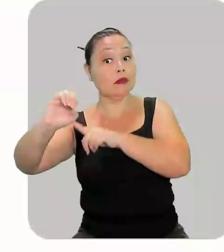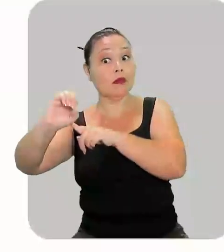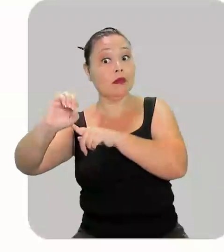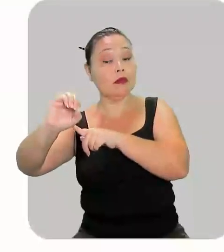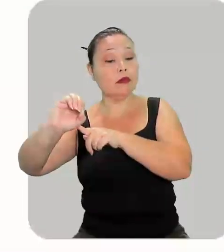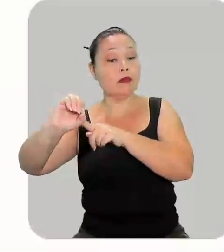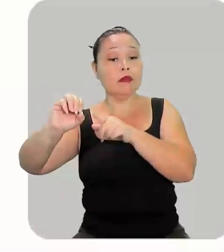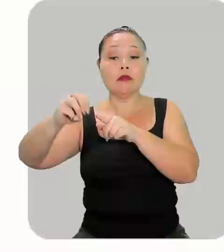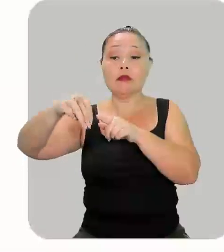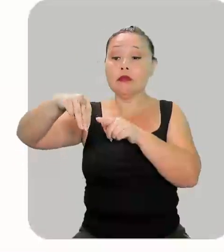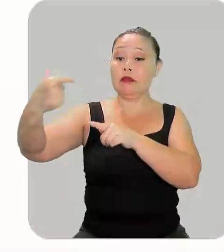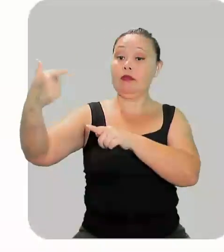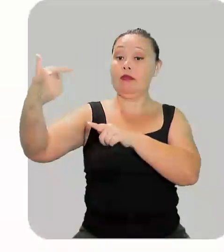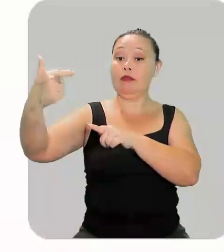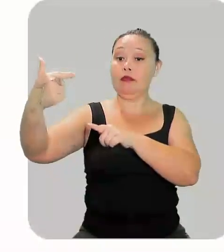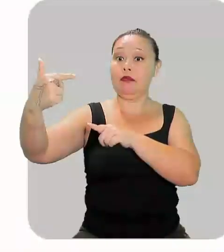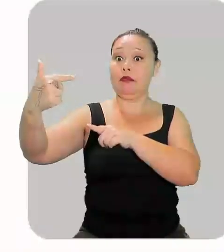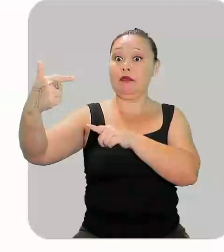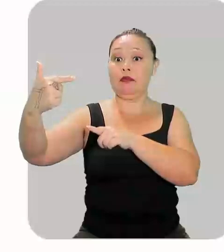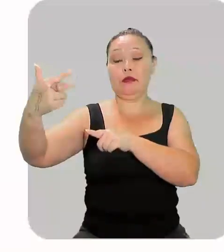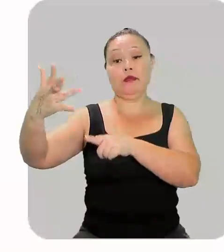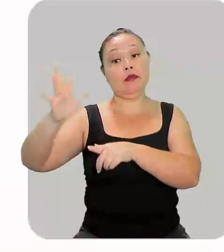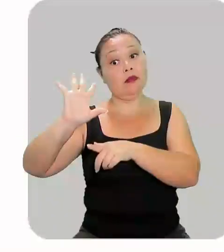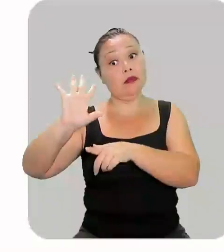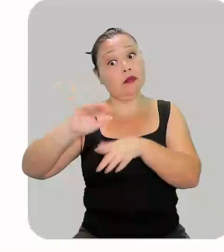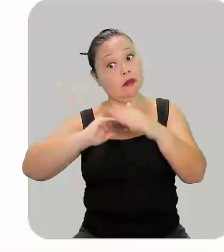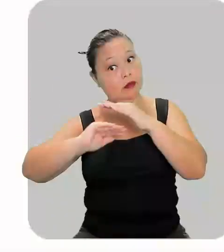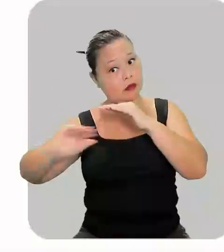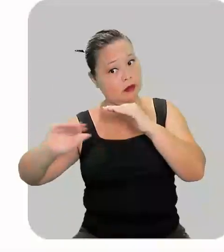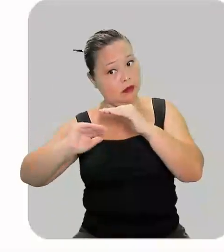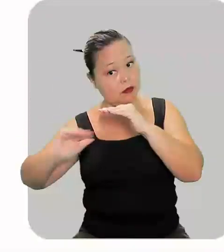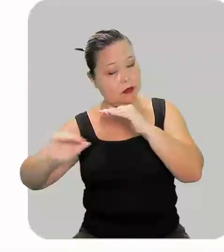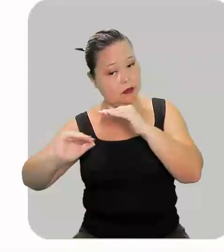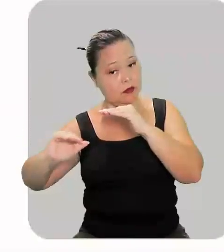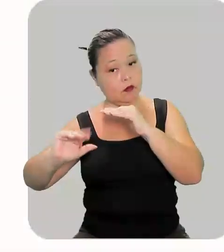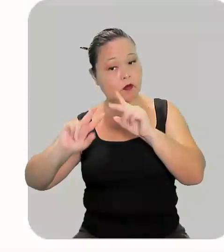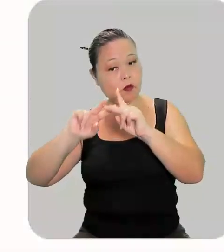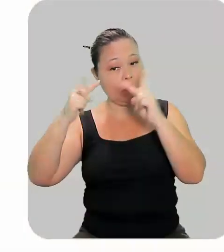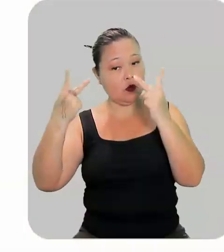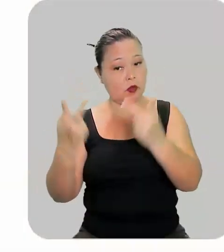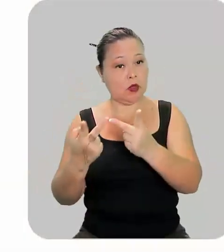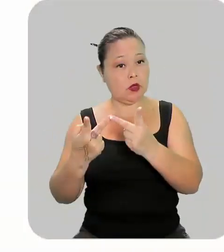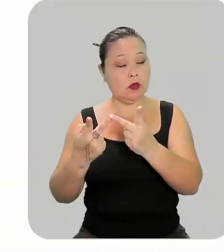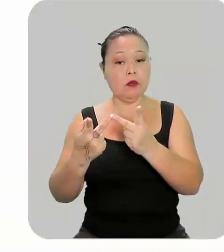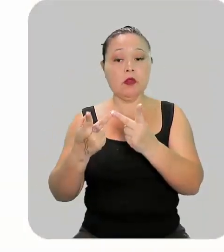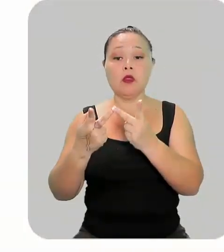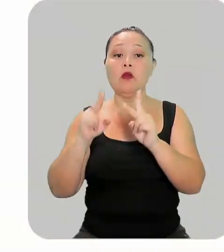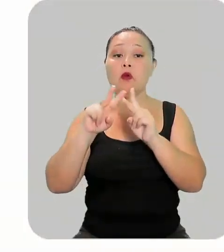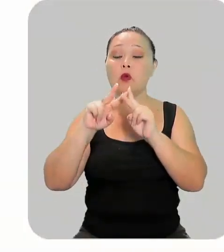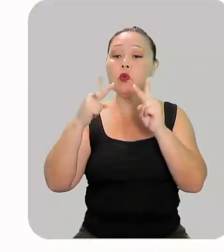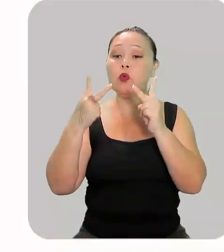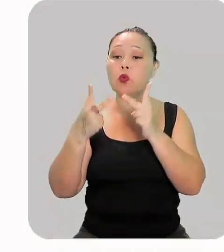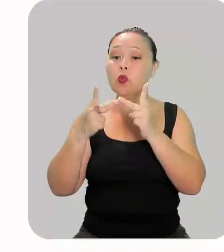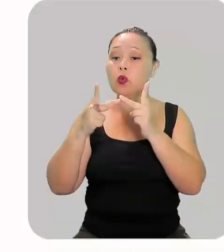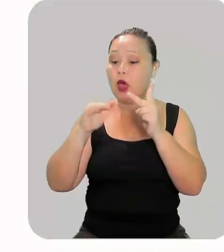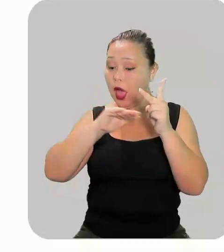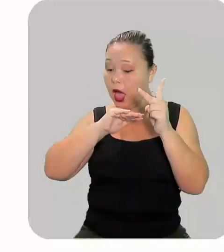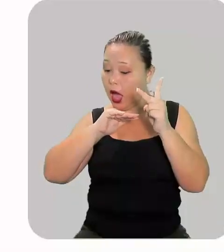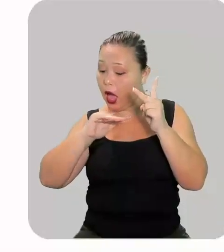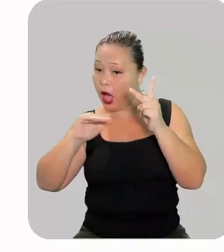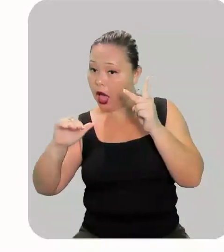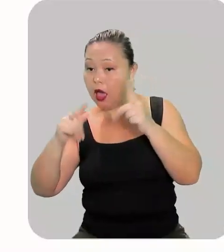100 metros cúbicos. Quadrados, né? Área da base. Área da base. E nós vamos no volume agora, então. Quem é o volume? O volume área da